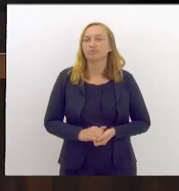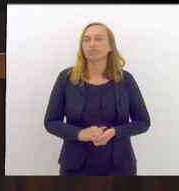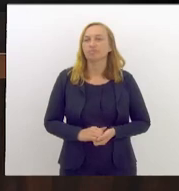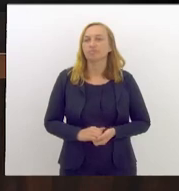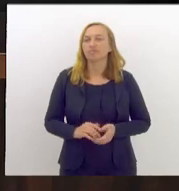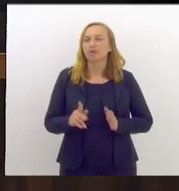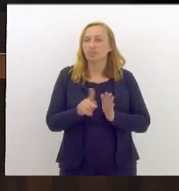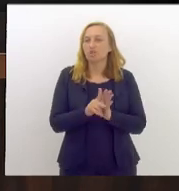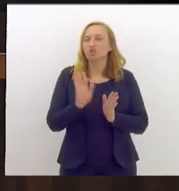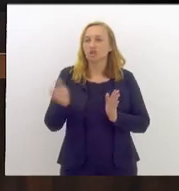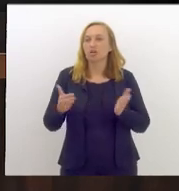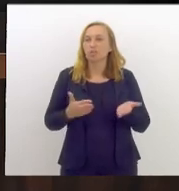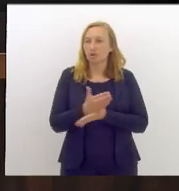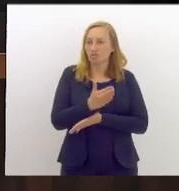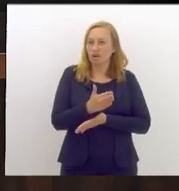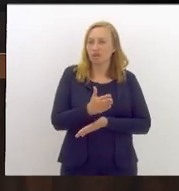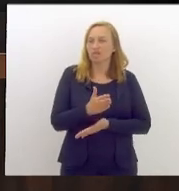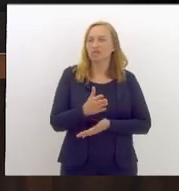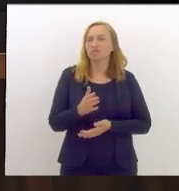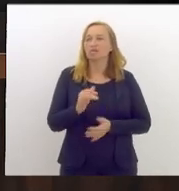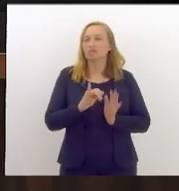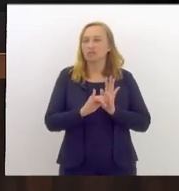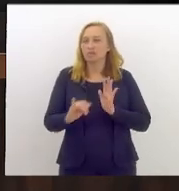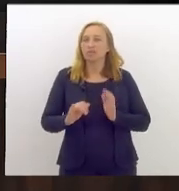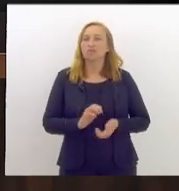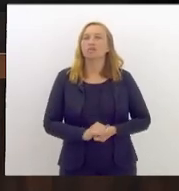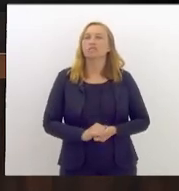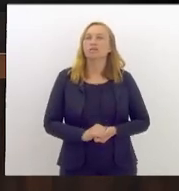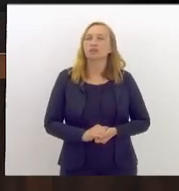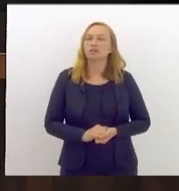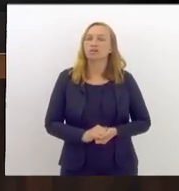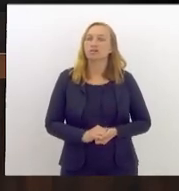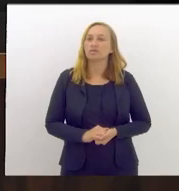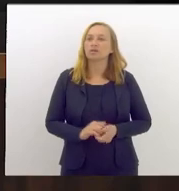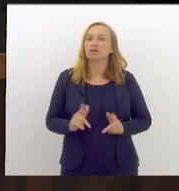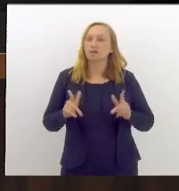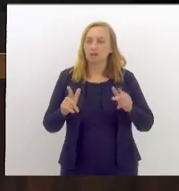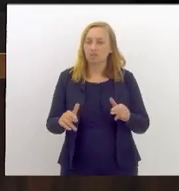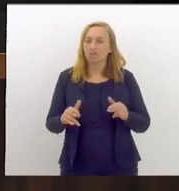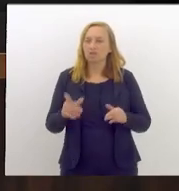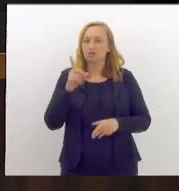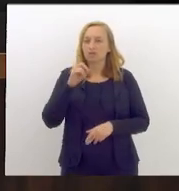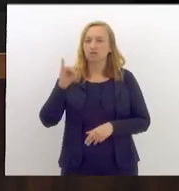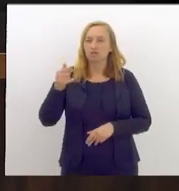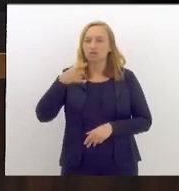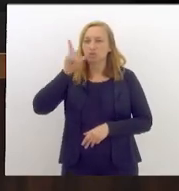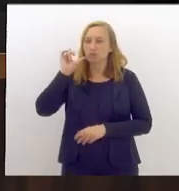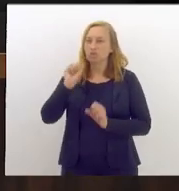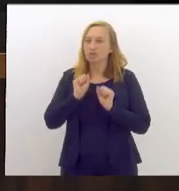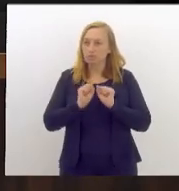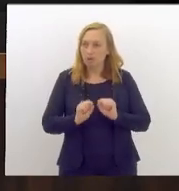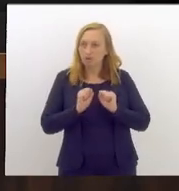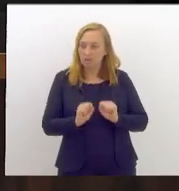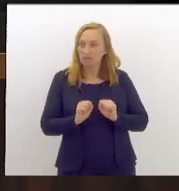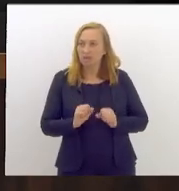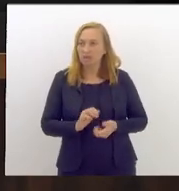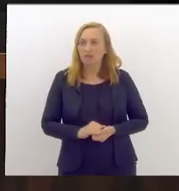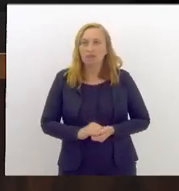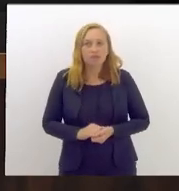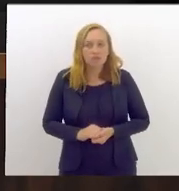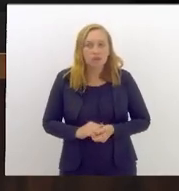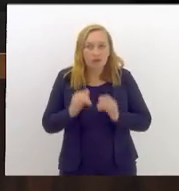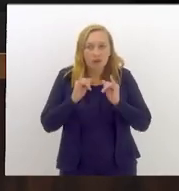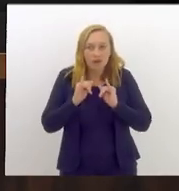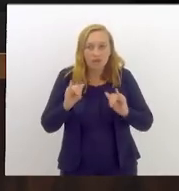projeto já tava aprovado que eu cantei vai autógrafo da mesma forma do dia de ontem que a gente pode